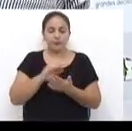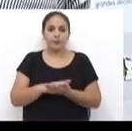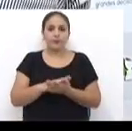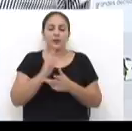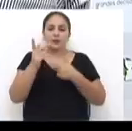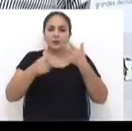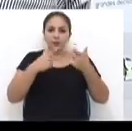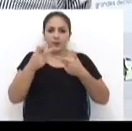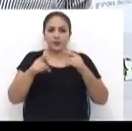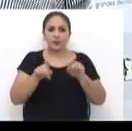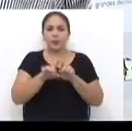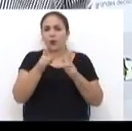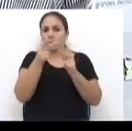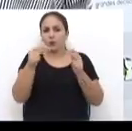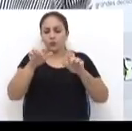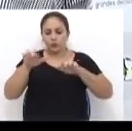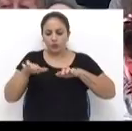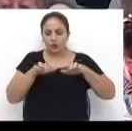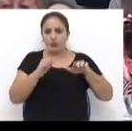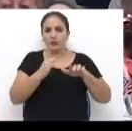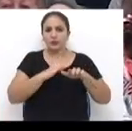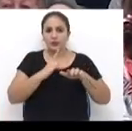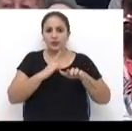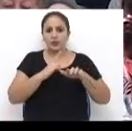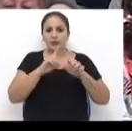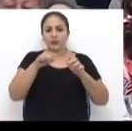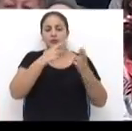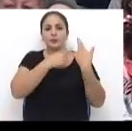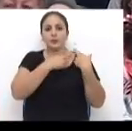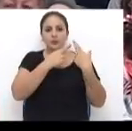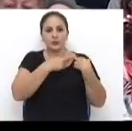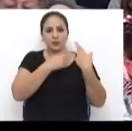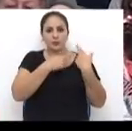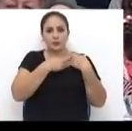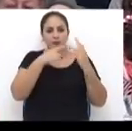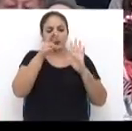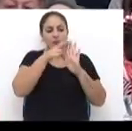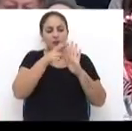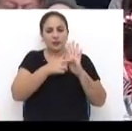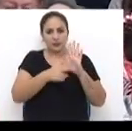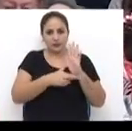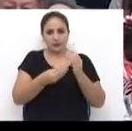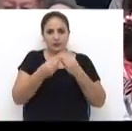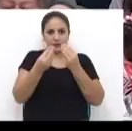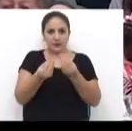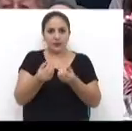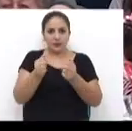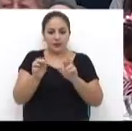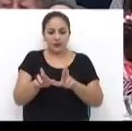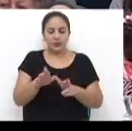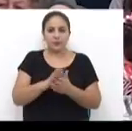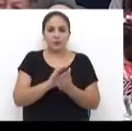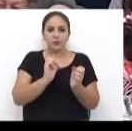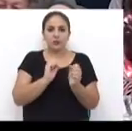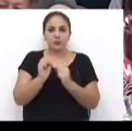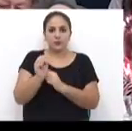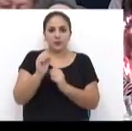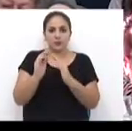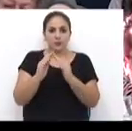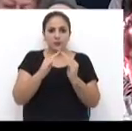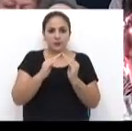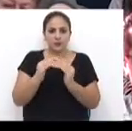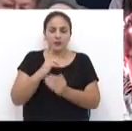os requisitos para a concessão da área, o que permitirá aos moradores ter direito a programas habitacionais para